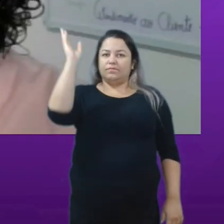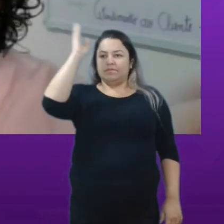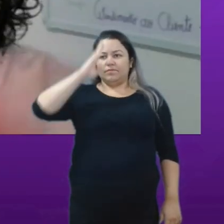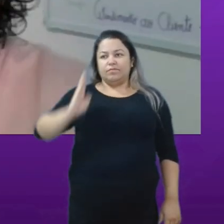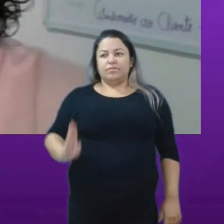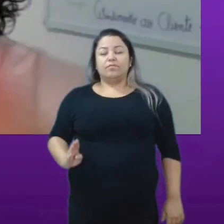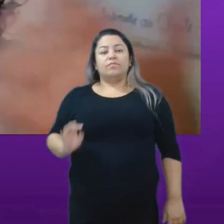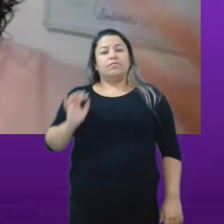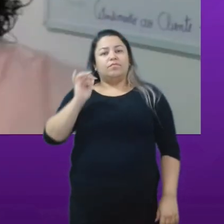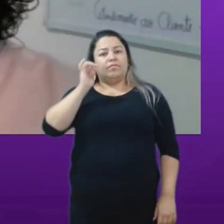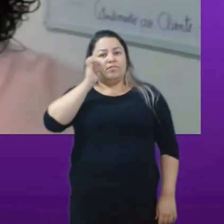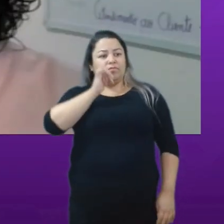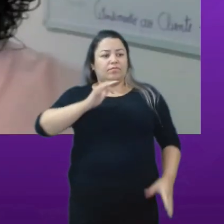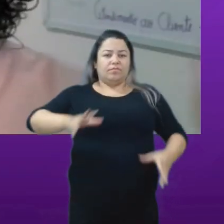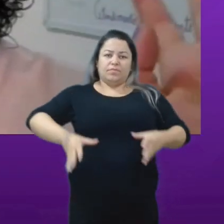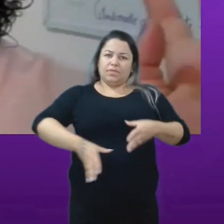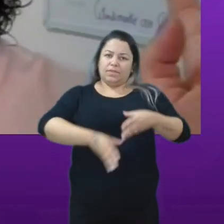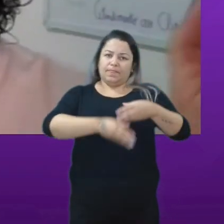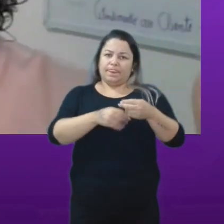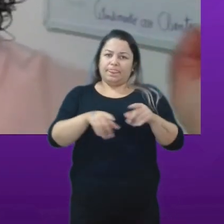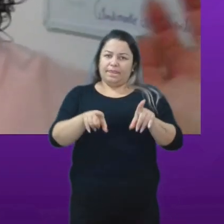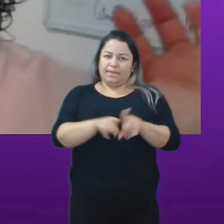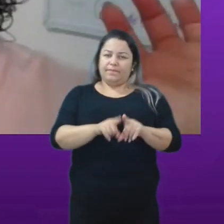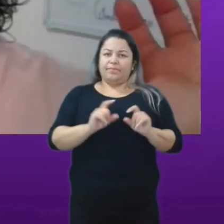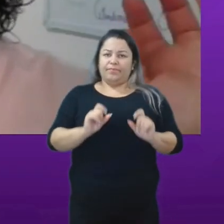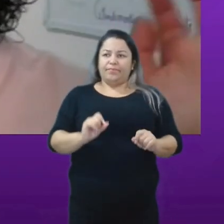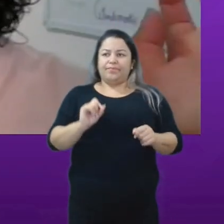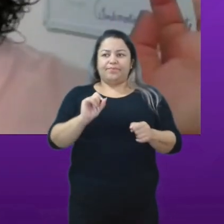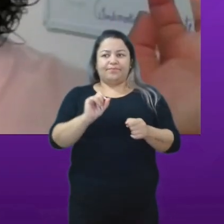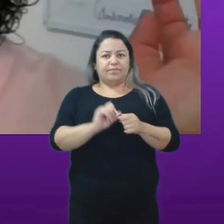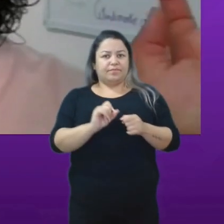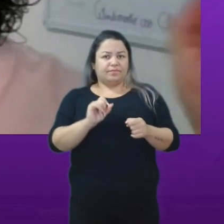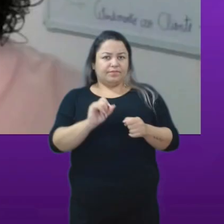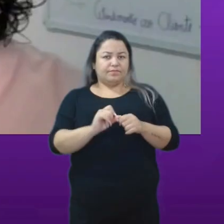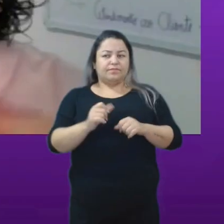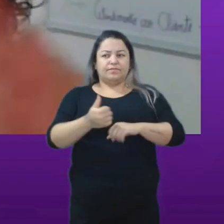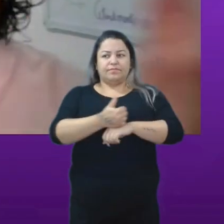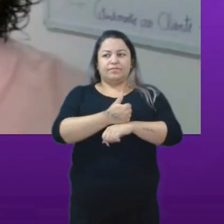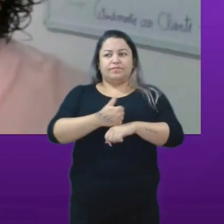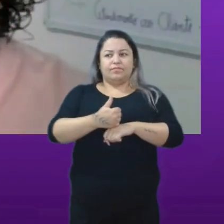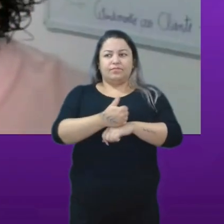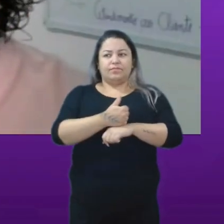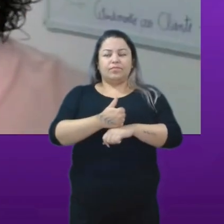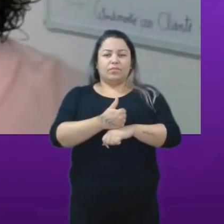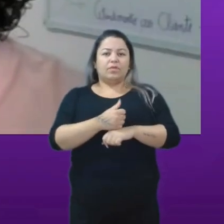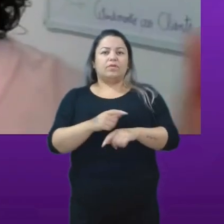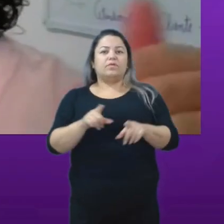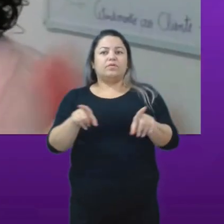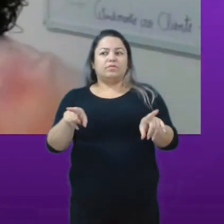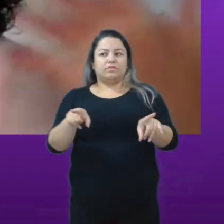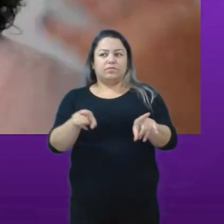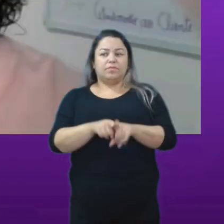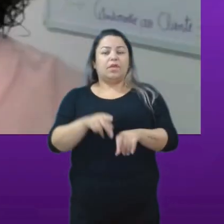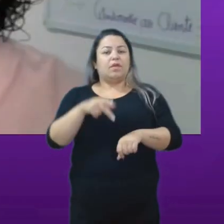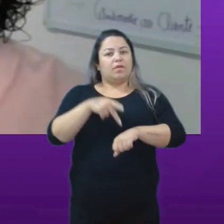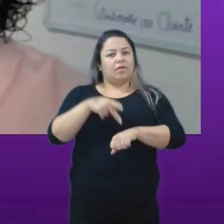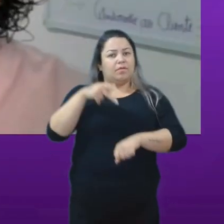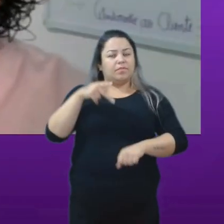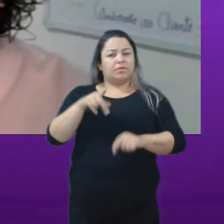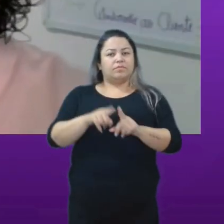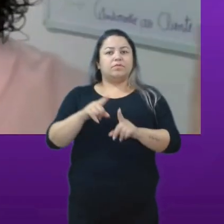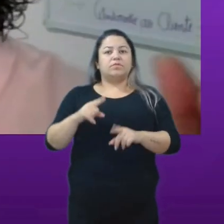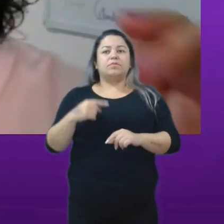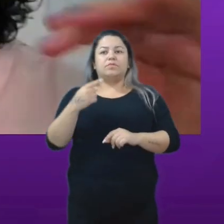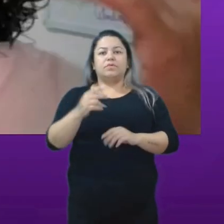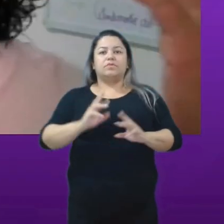nesse movimento. Inclusive, faço minha pós-graduação, e aí já puxando a sardinha, que já faço minha pós-graduação hoje, muito depois dessa relação